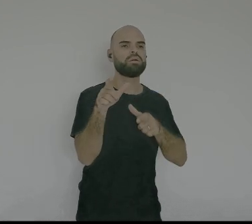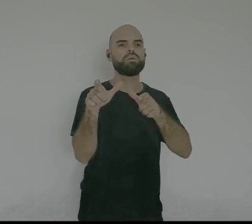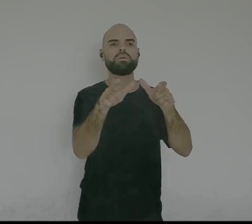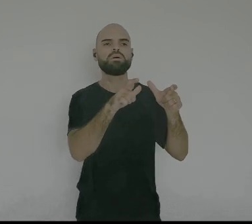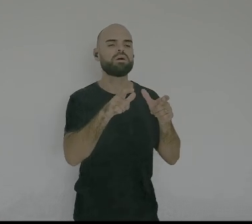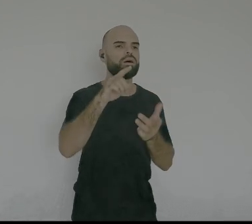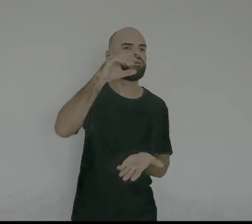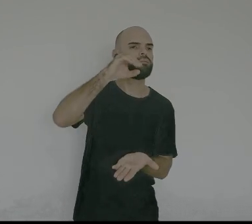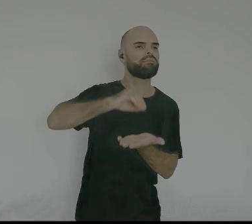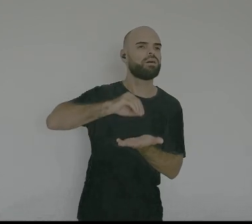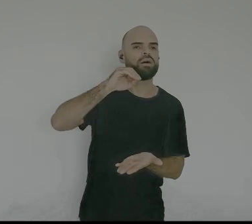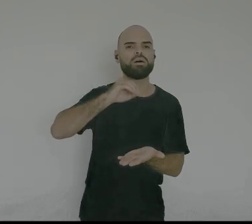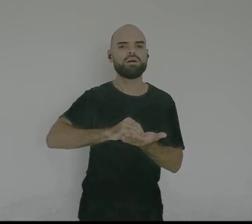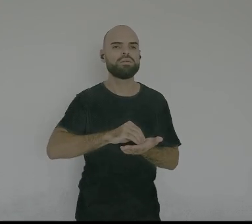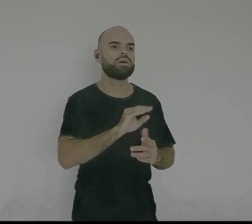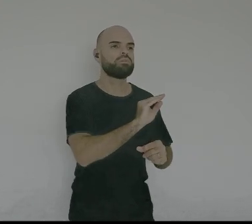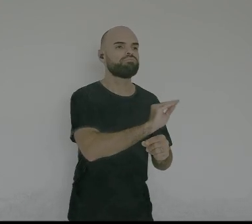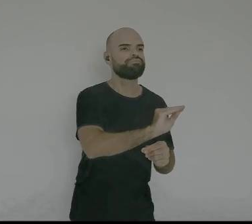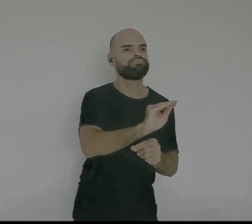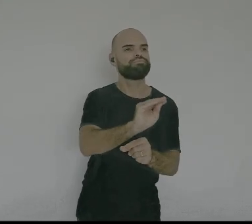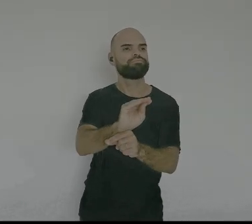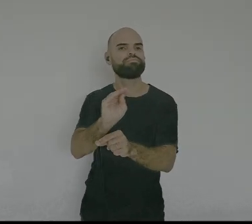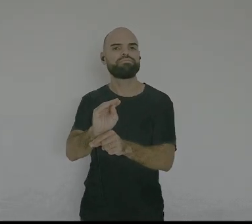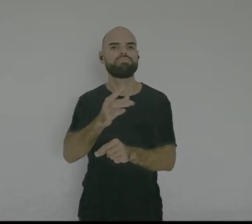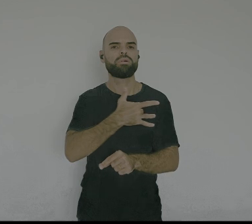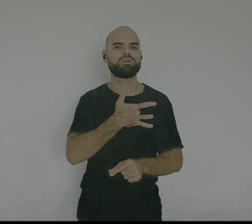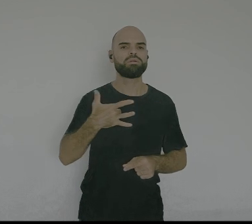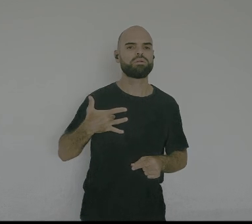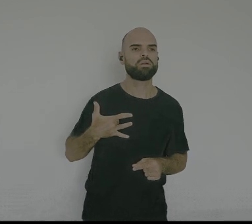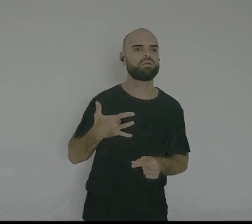de saúde, identifica vazios